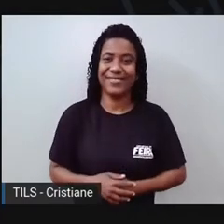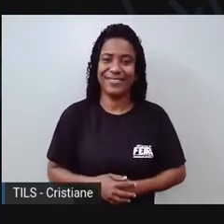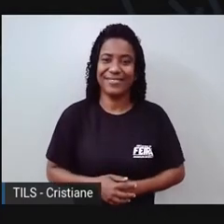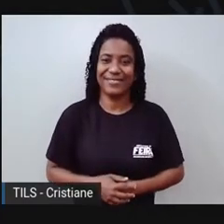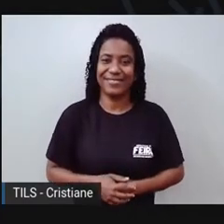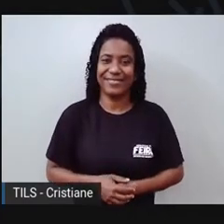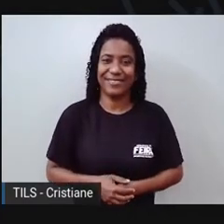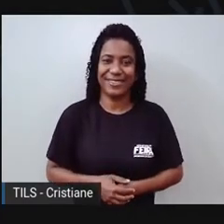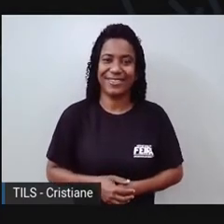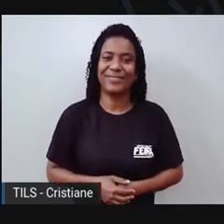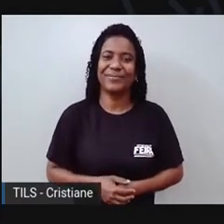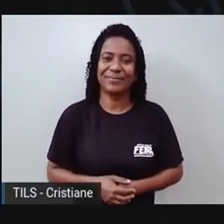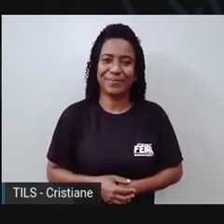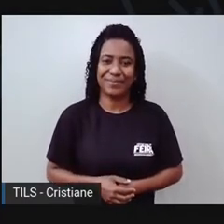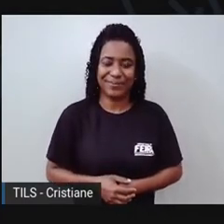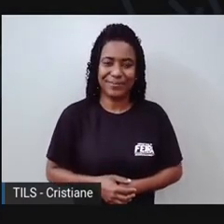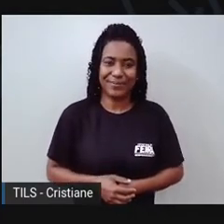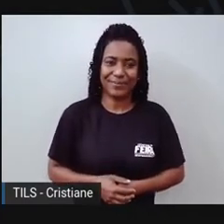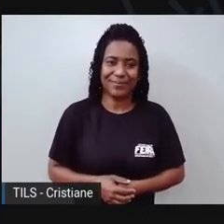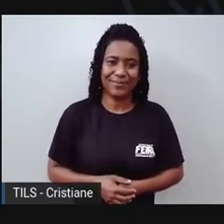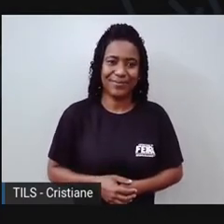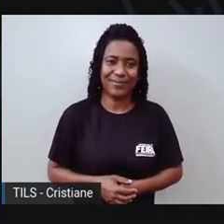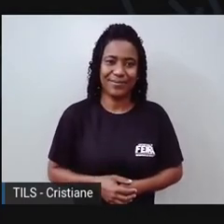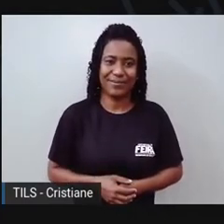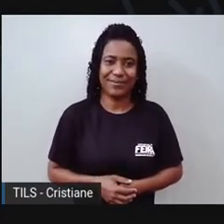Vai colocar aqui no paninho.